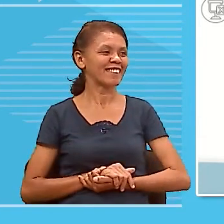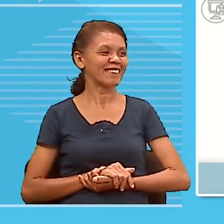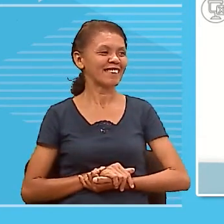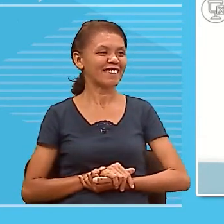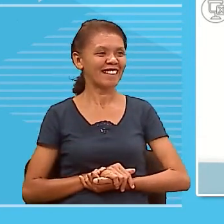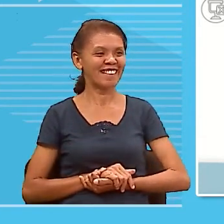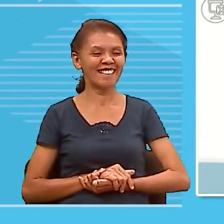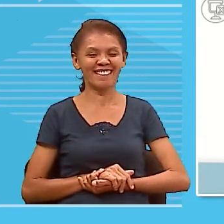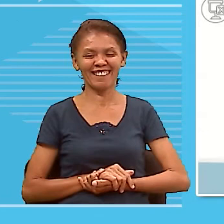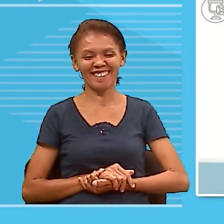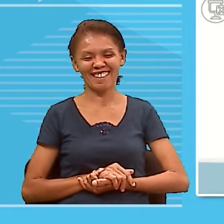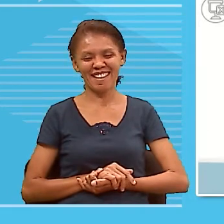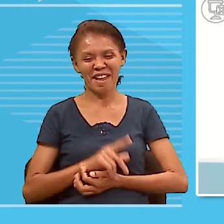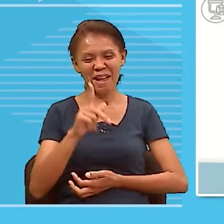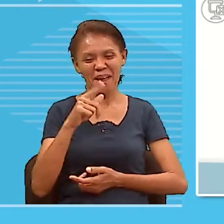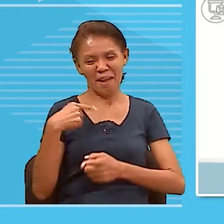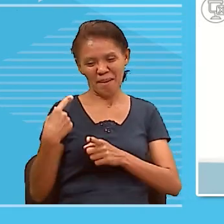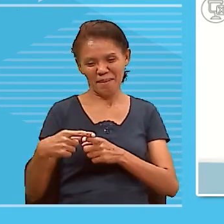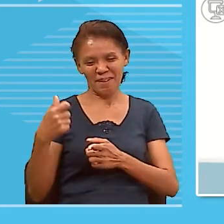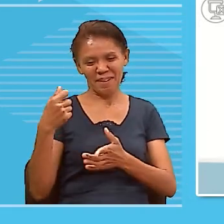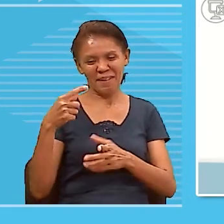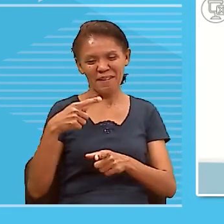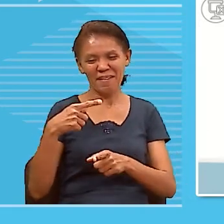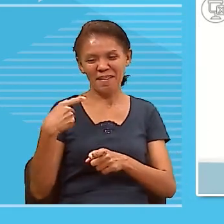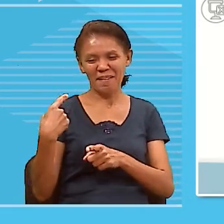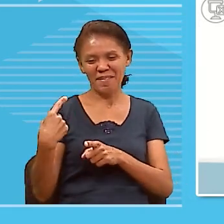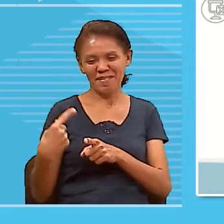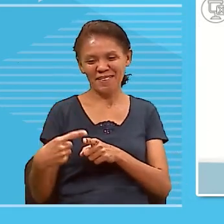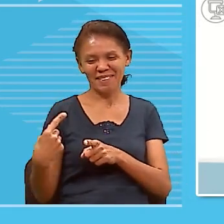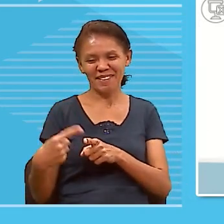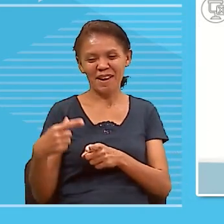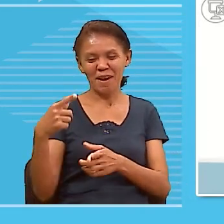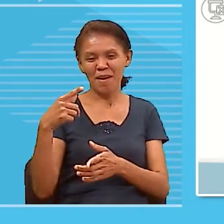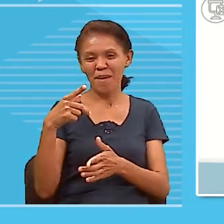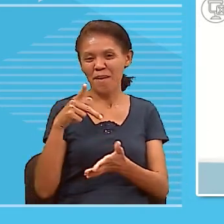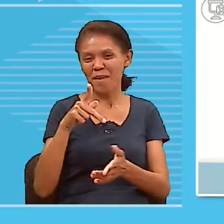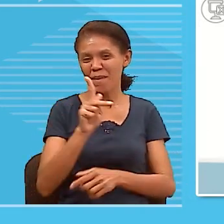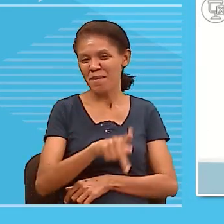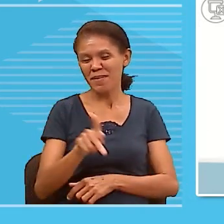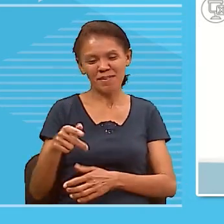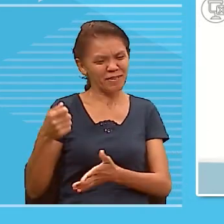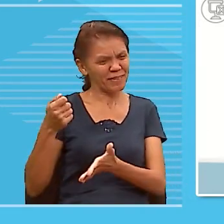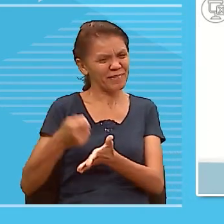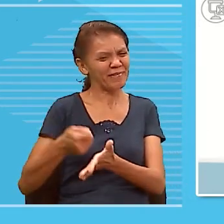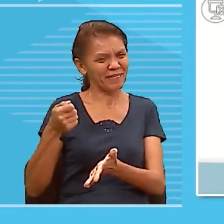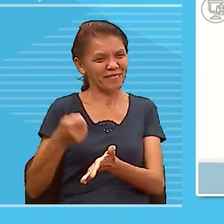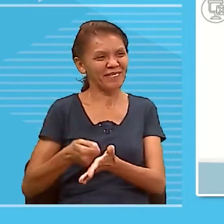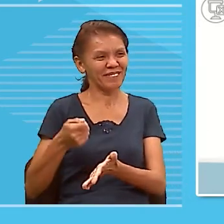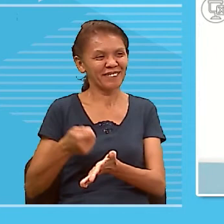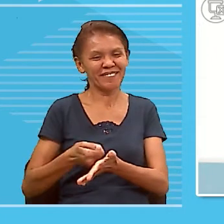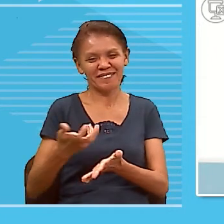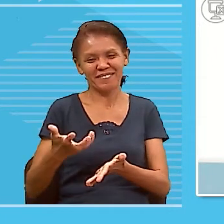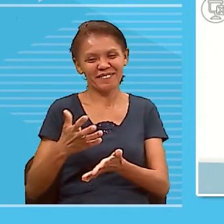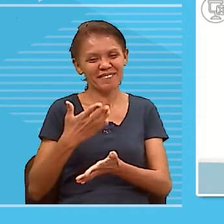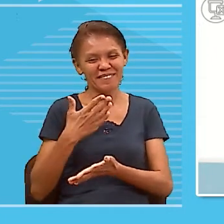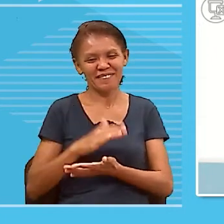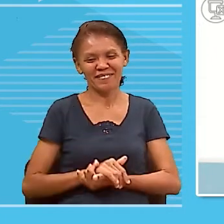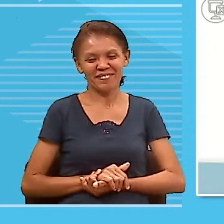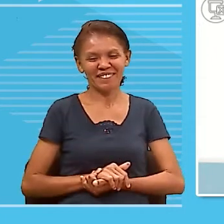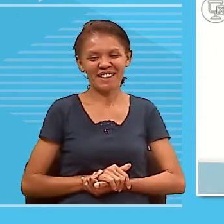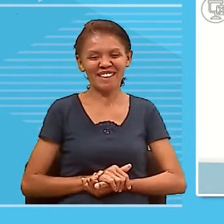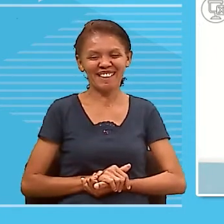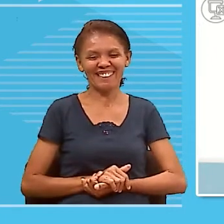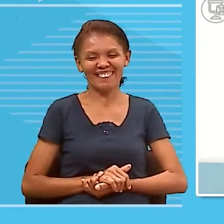só foi na pressão Adriana Só foi porque eu eu pedi assim na